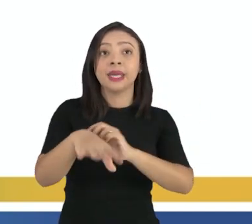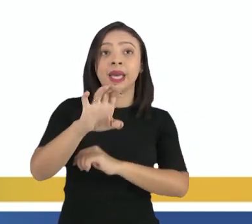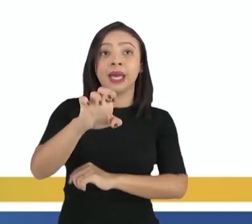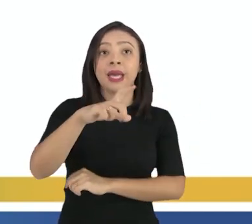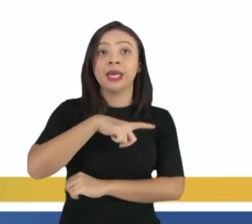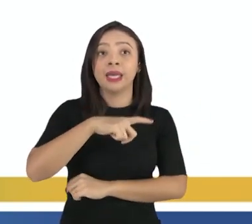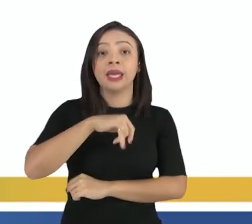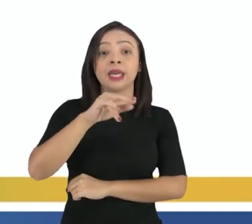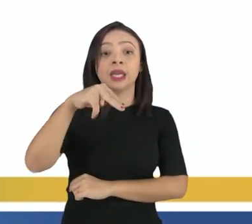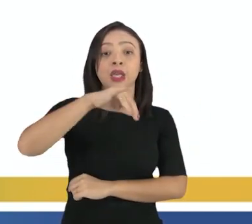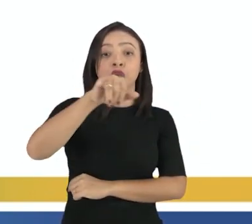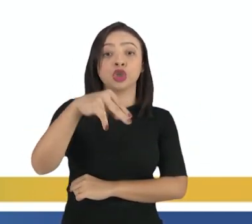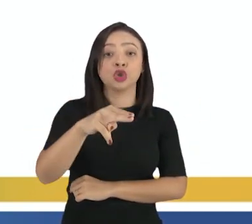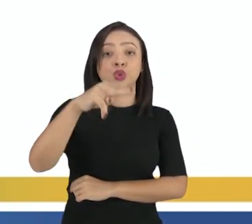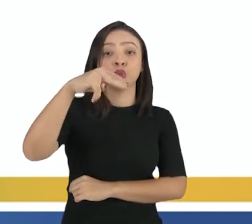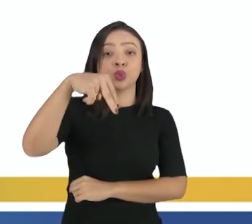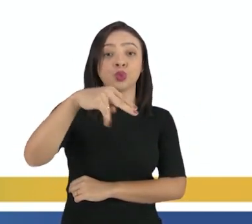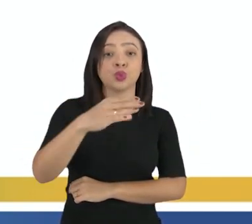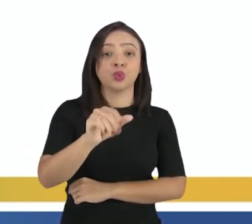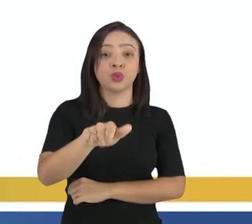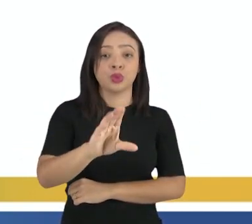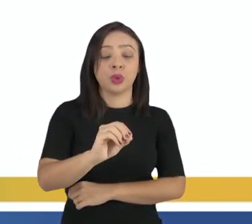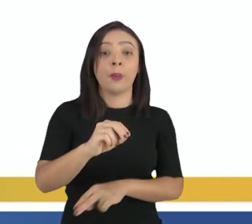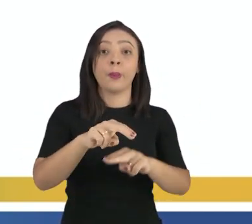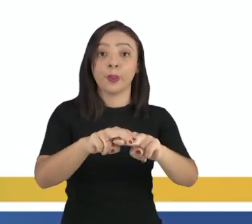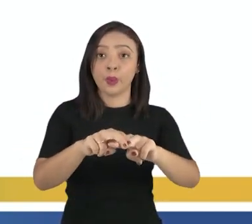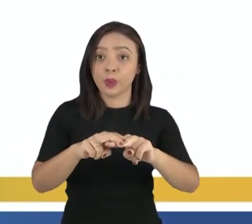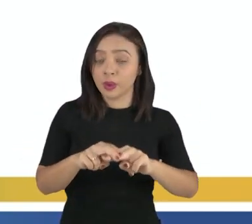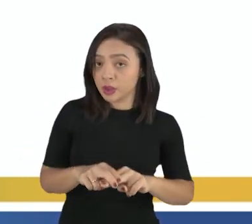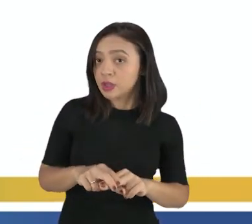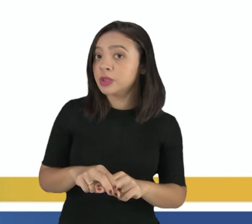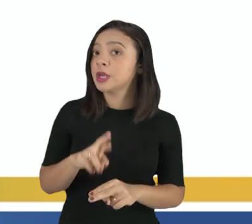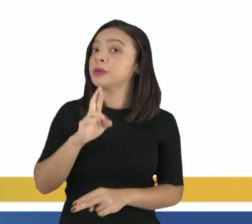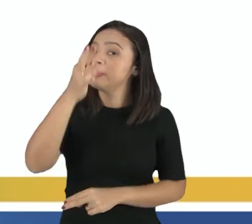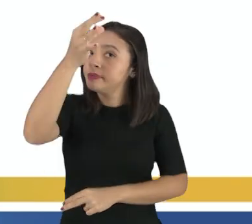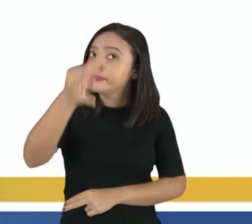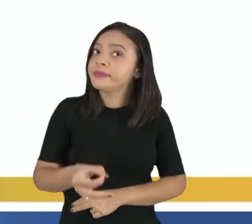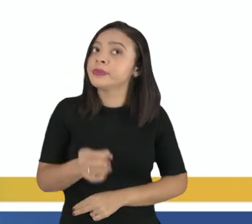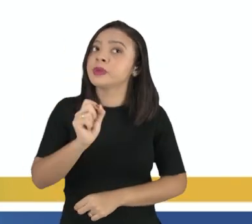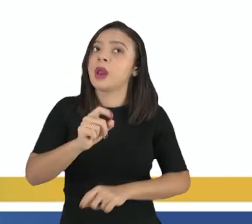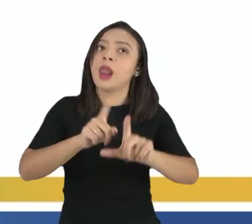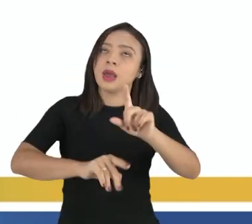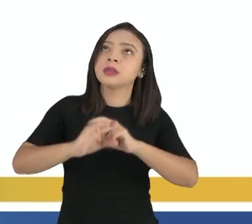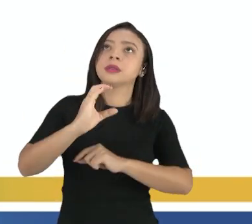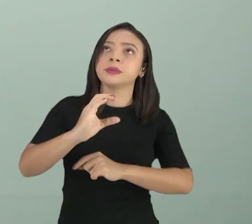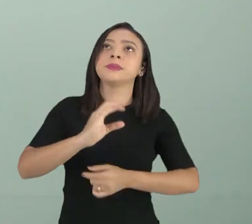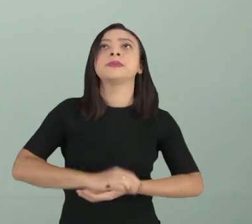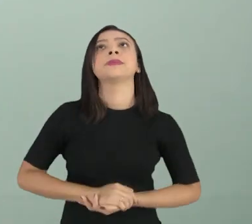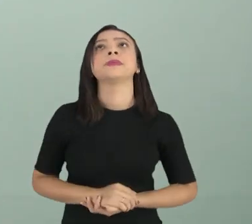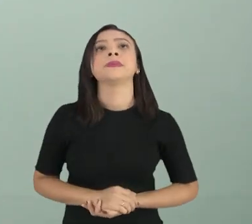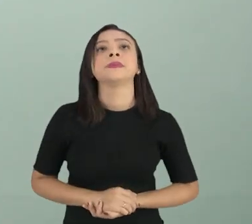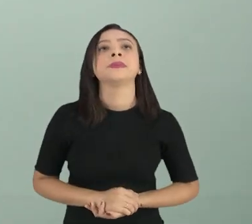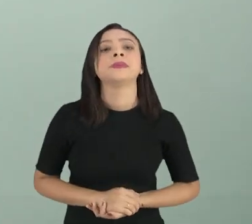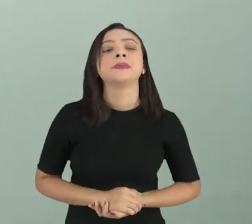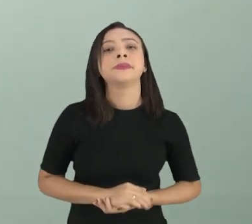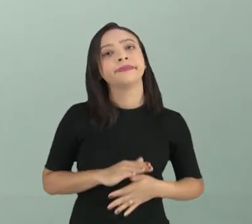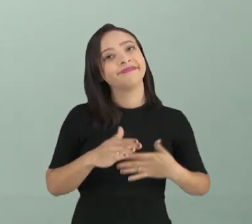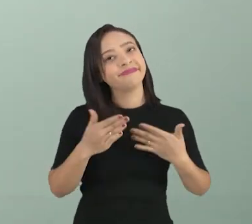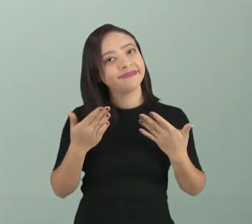na letra e nós temos em juntos são tão por isso que a nossa resposta correta é a letra c